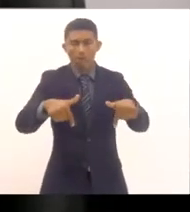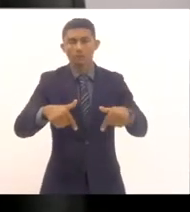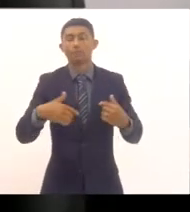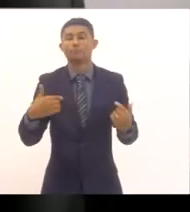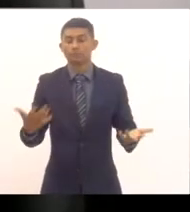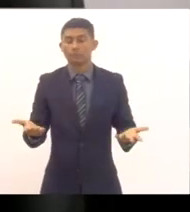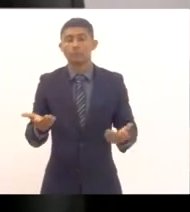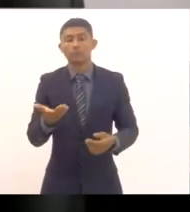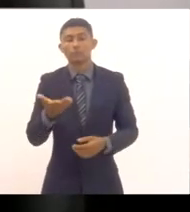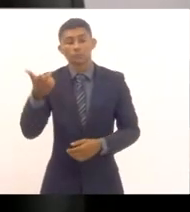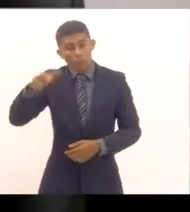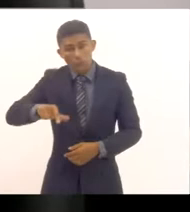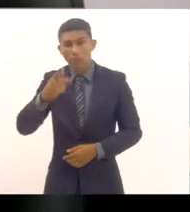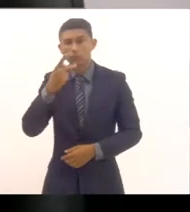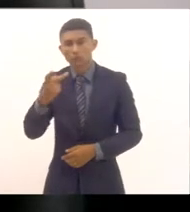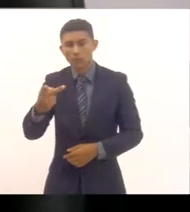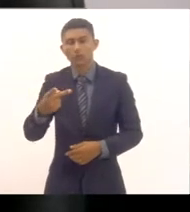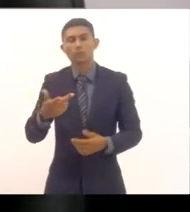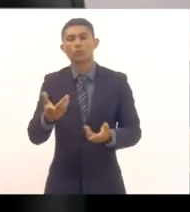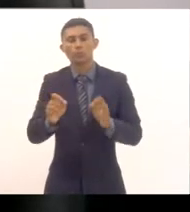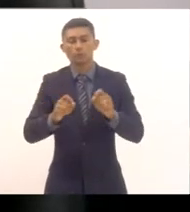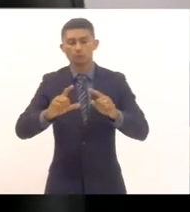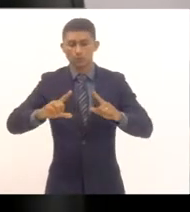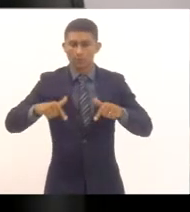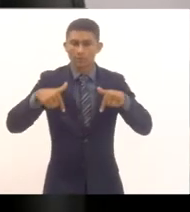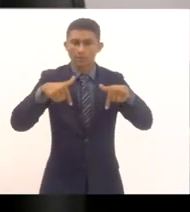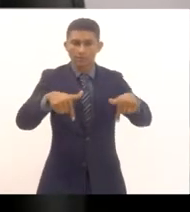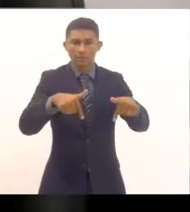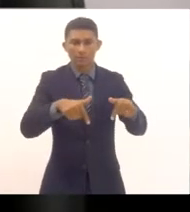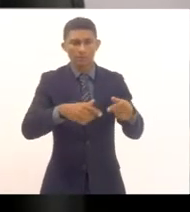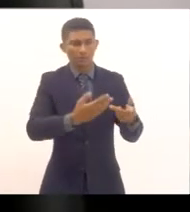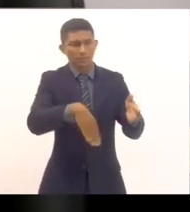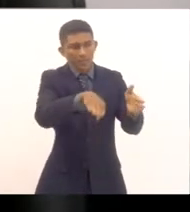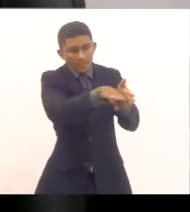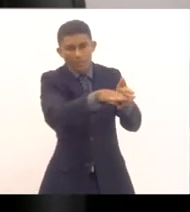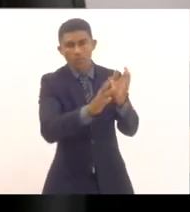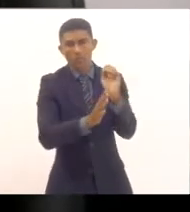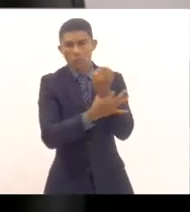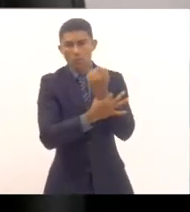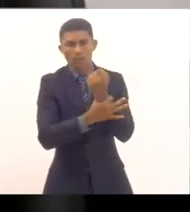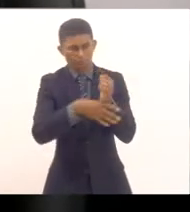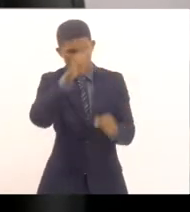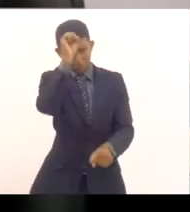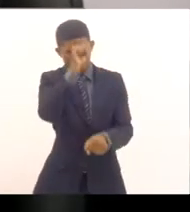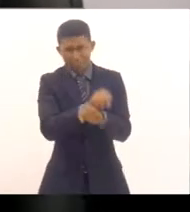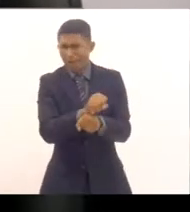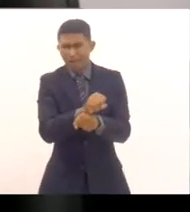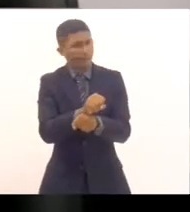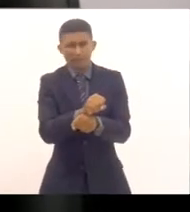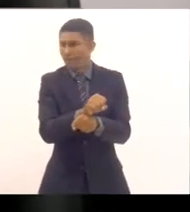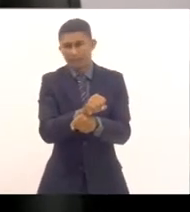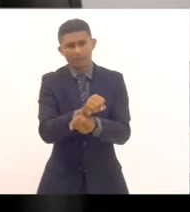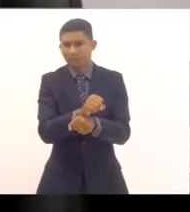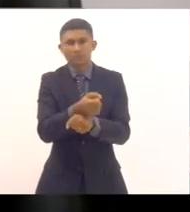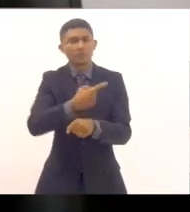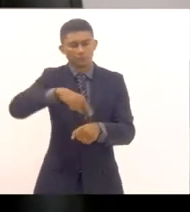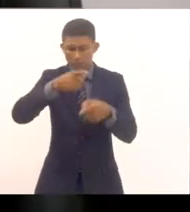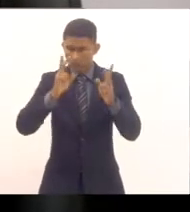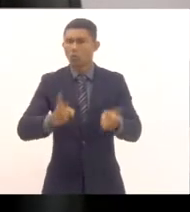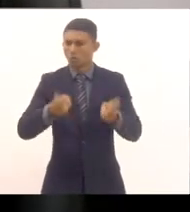volta a Repetir a operação Estação segura não vai parar vamos dar continuidade